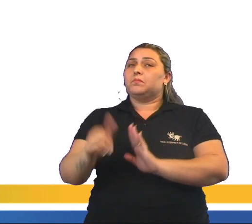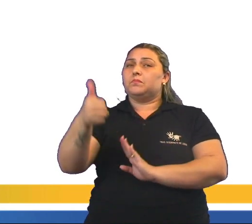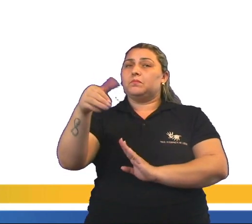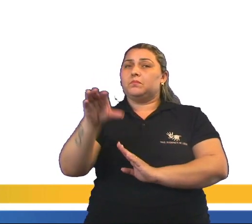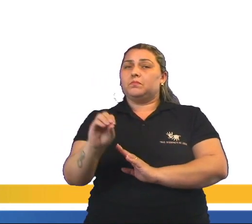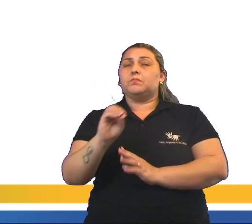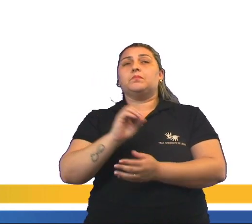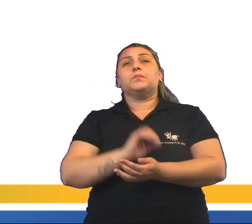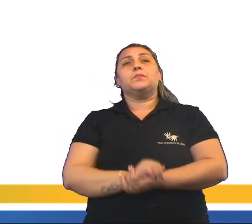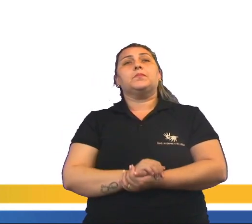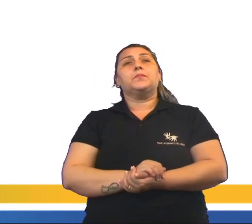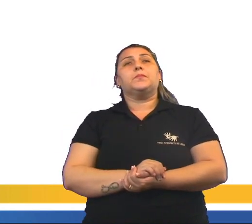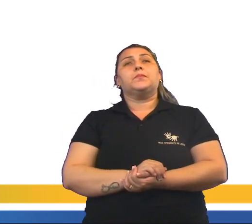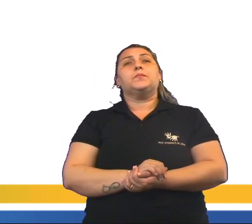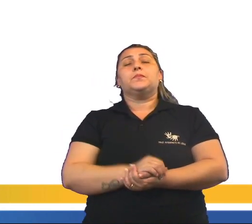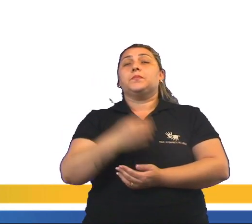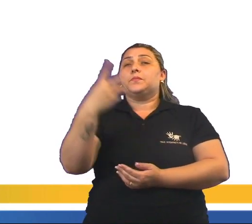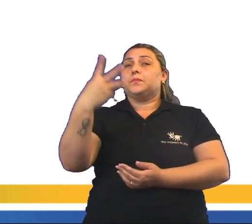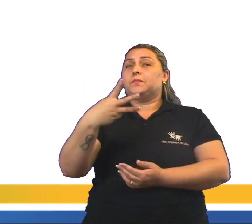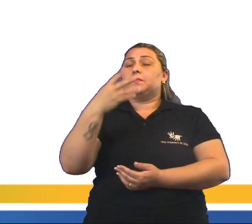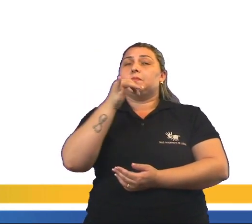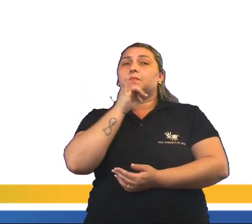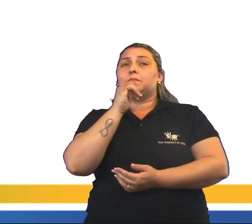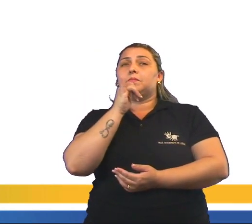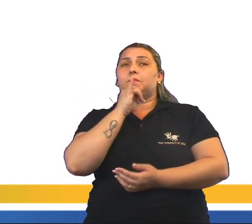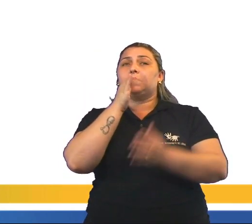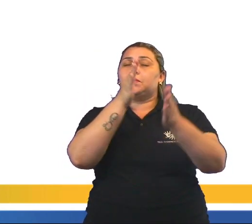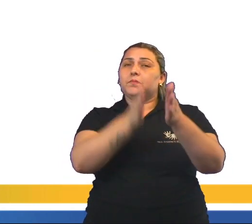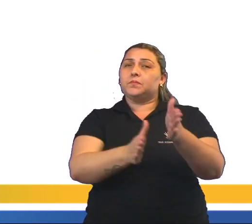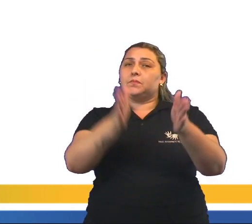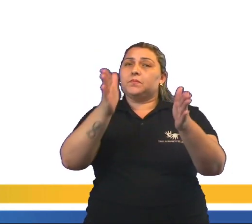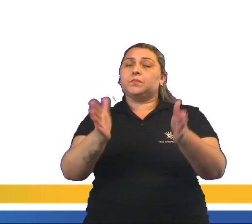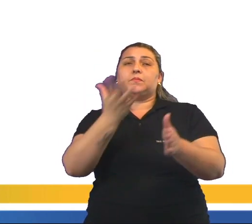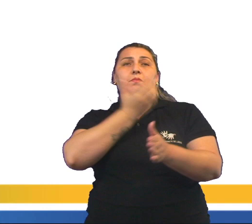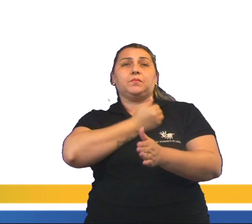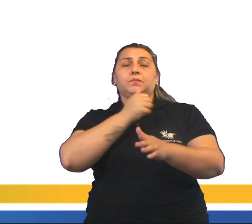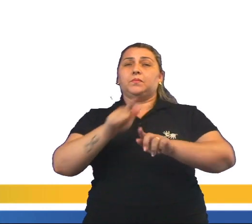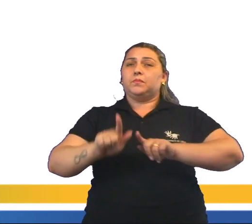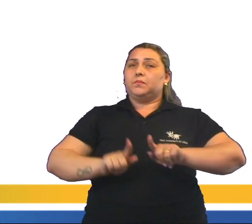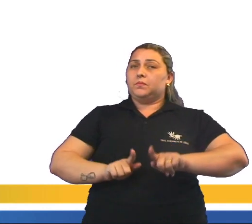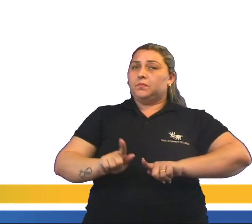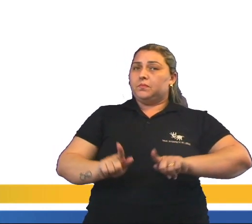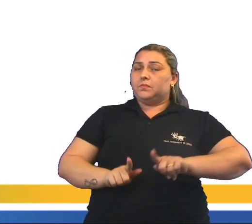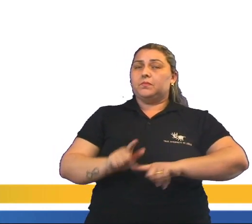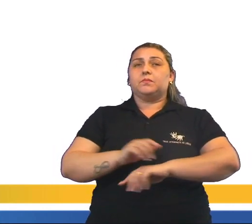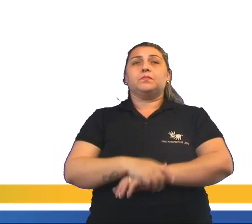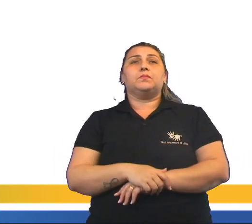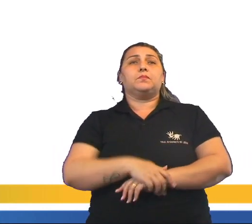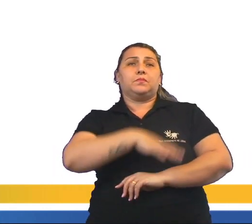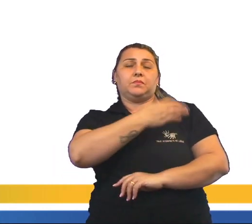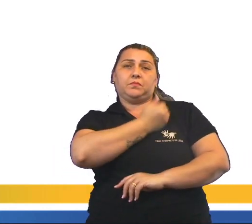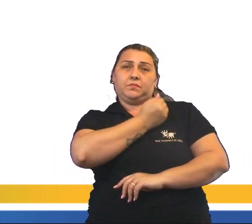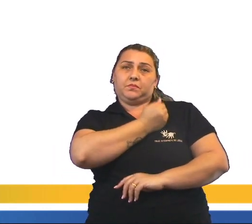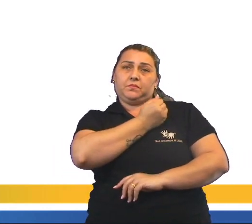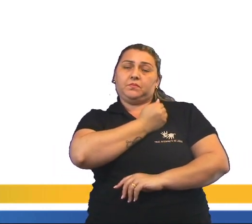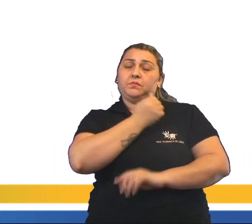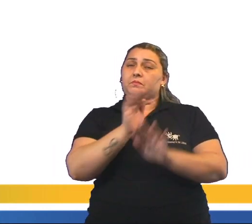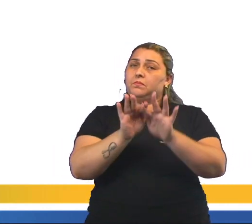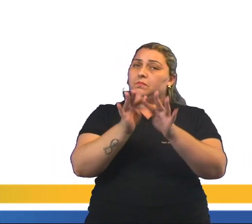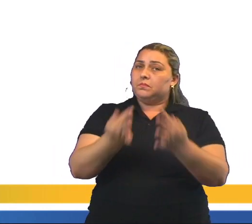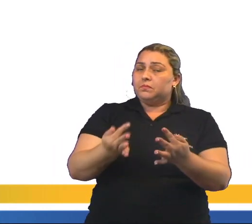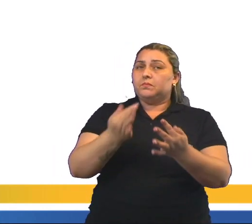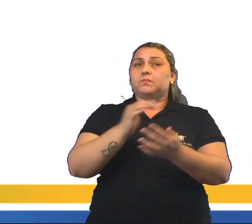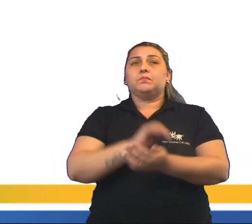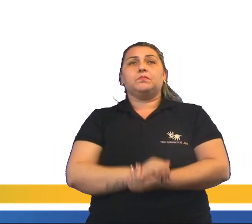10 a E no caso do terceiro exemplo a sequência dos números primos os números primos é